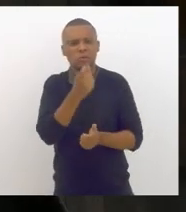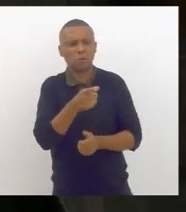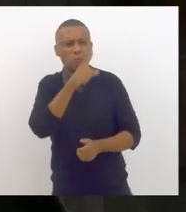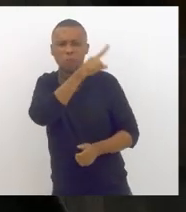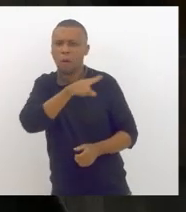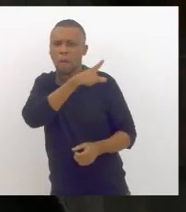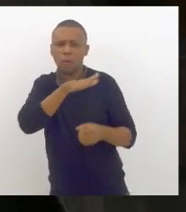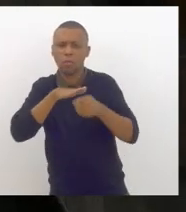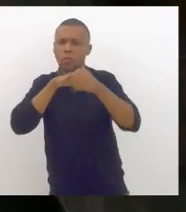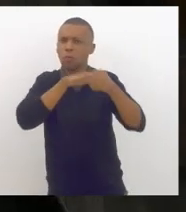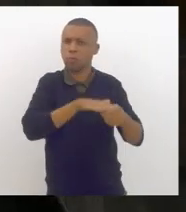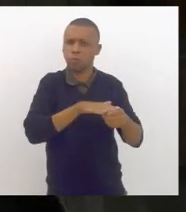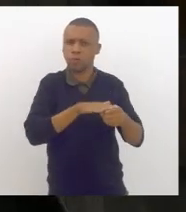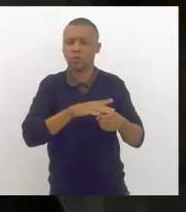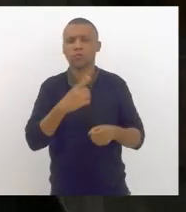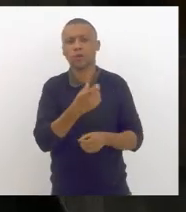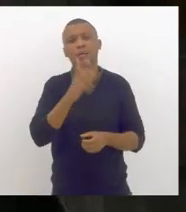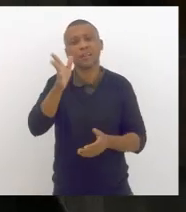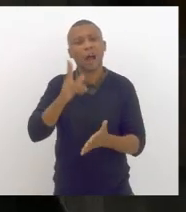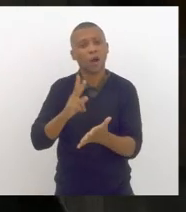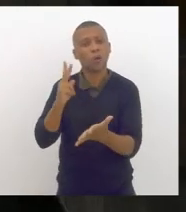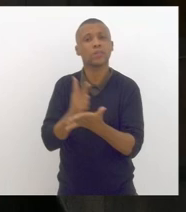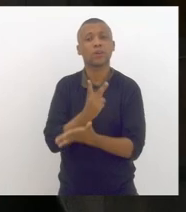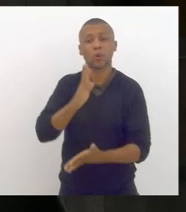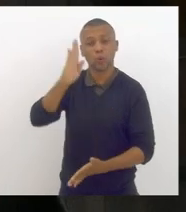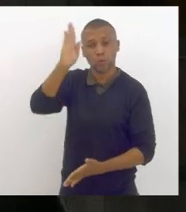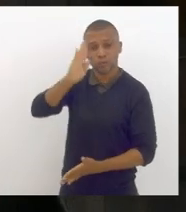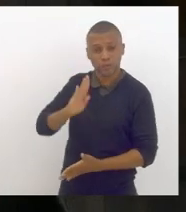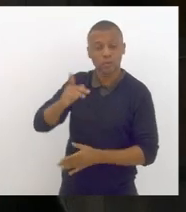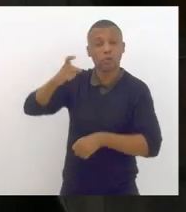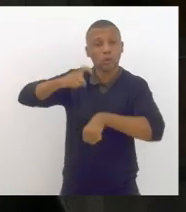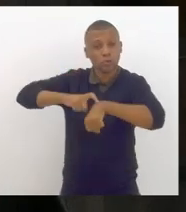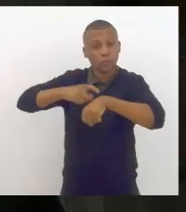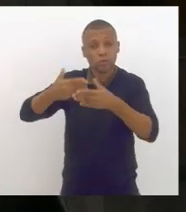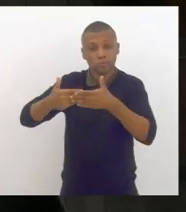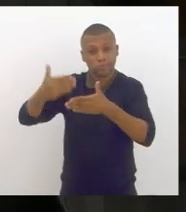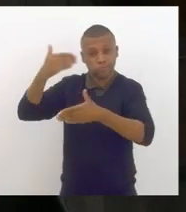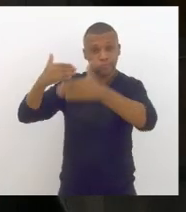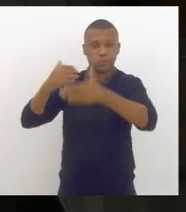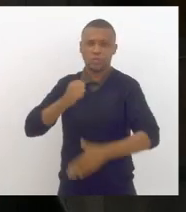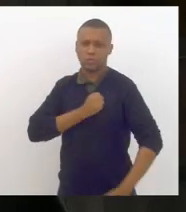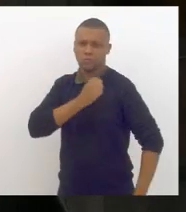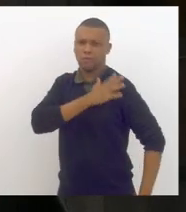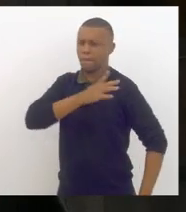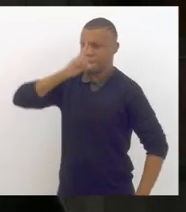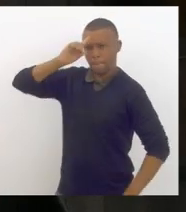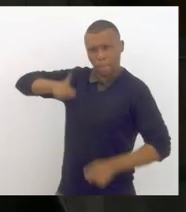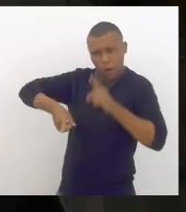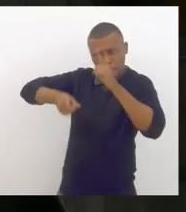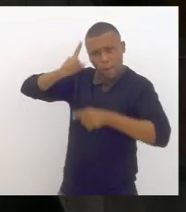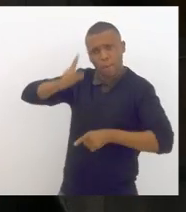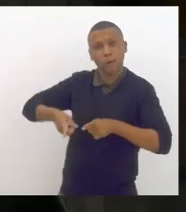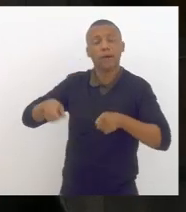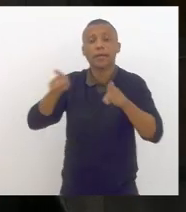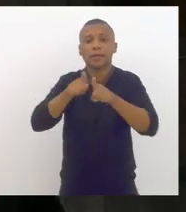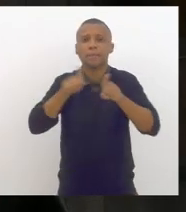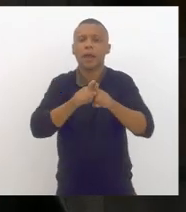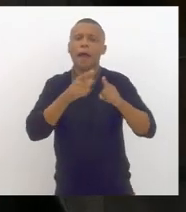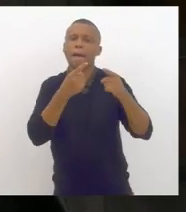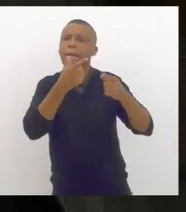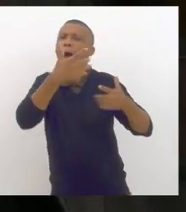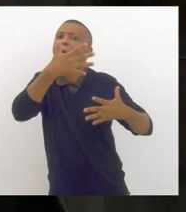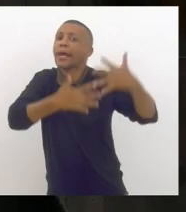censurados o que nós já experimentamos no Brasil infelizmente em momentos ditatoriais agora também é muito e atentatória